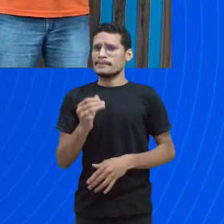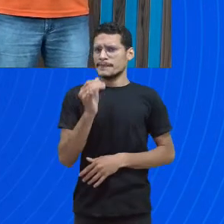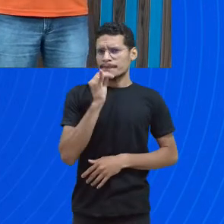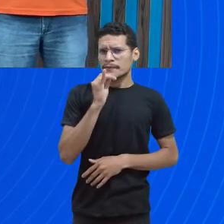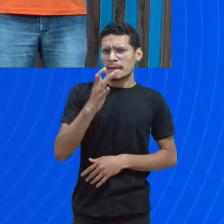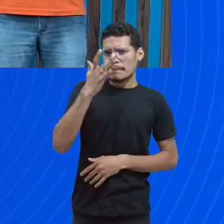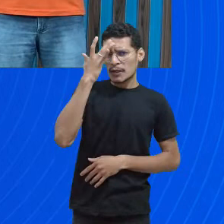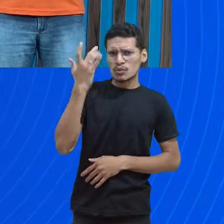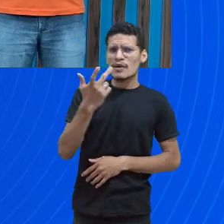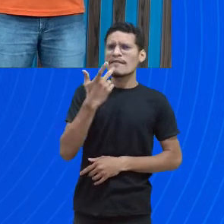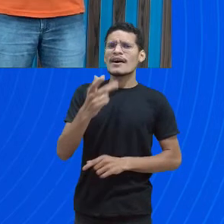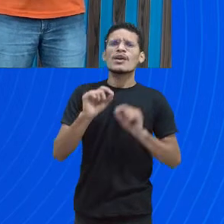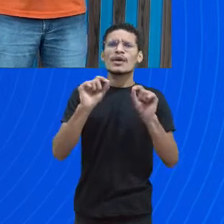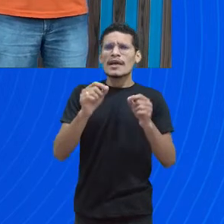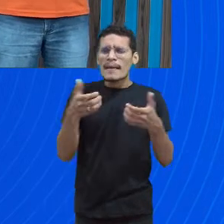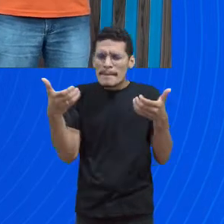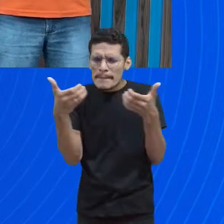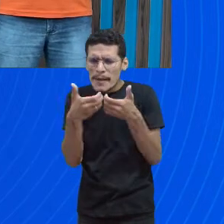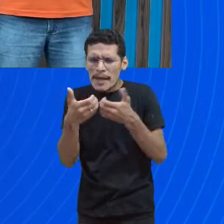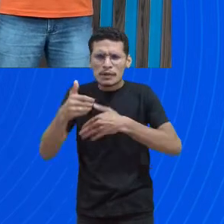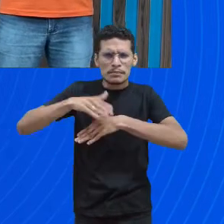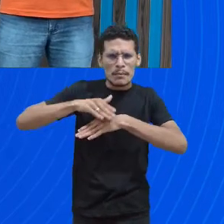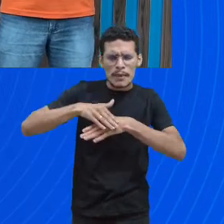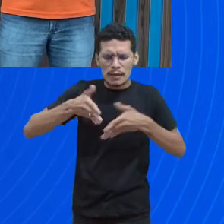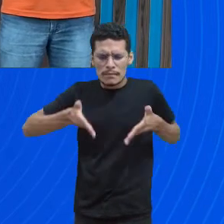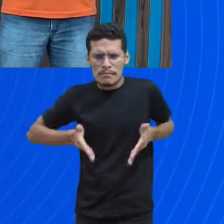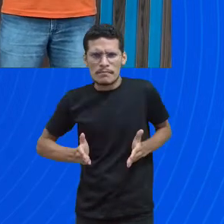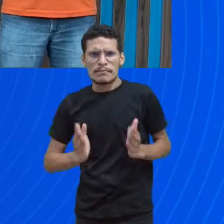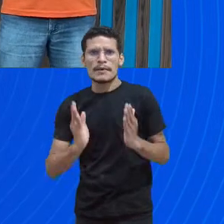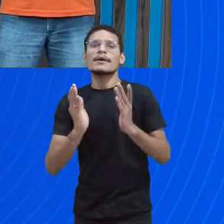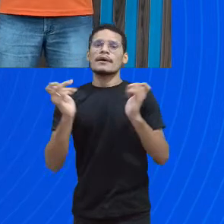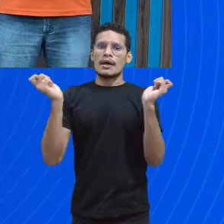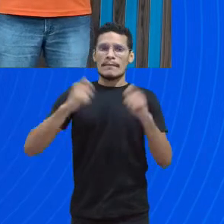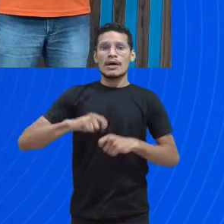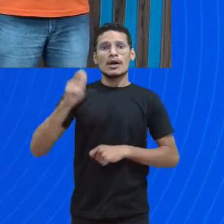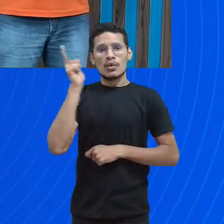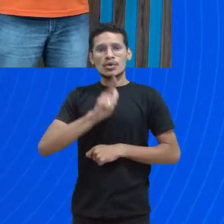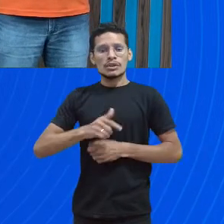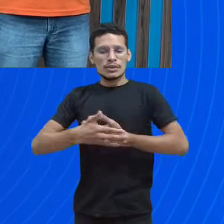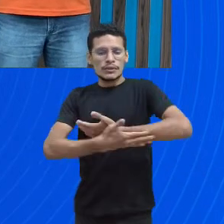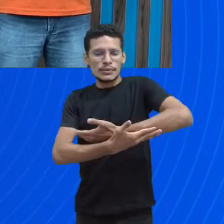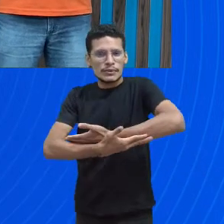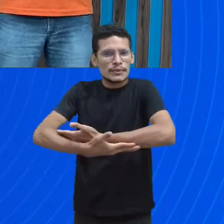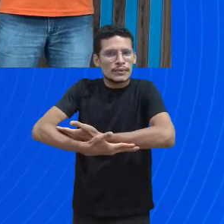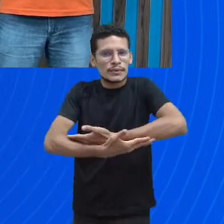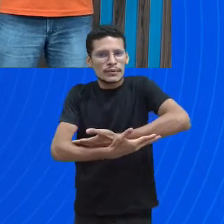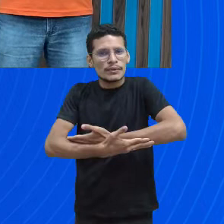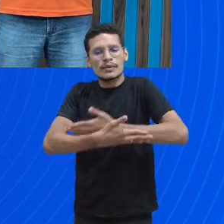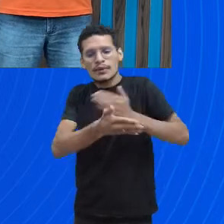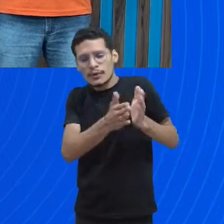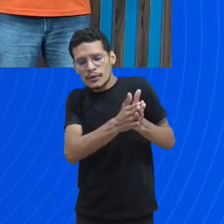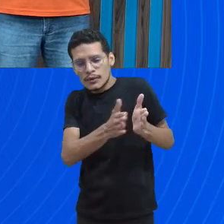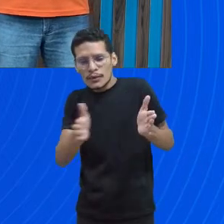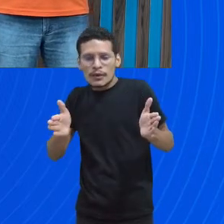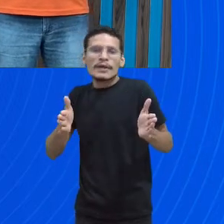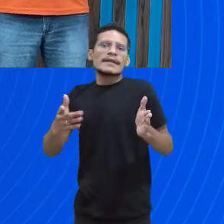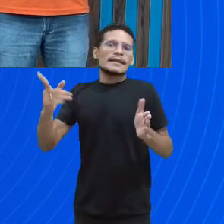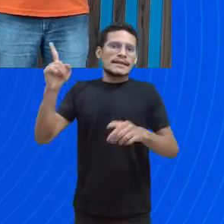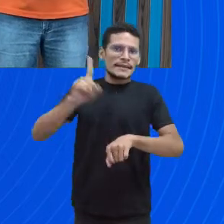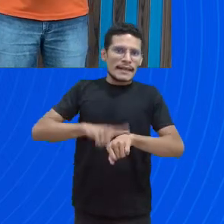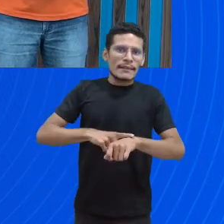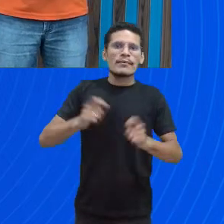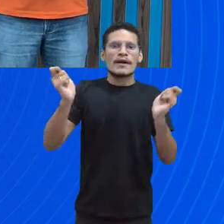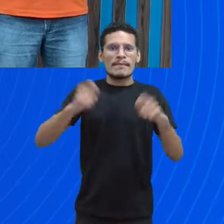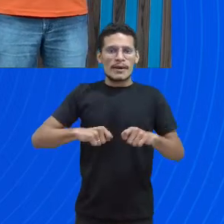elas levam até mais próximo do momento do parto para que elas possam ficar com a criança durante o maior